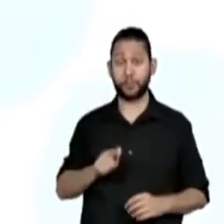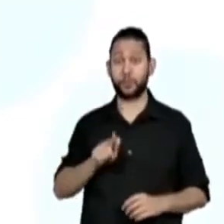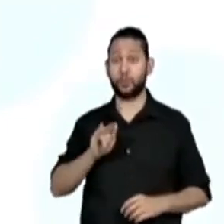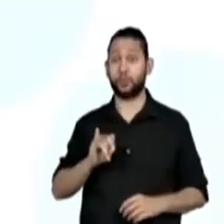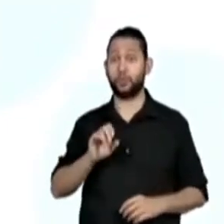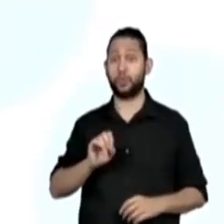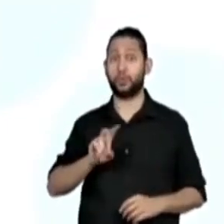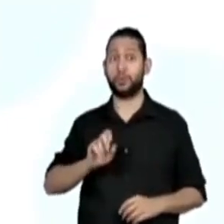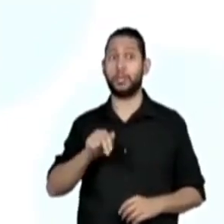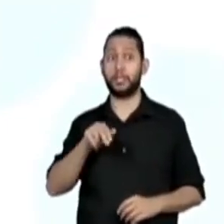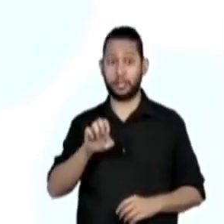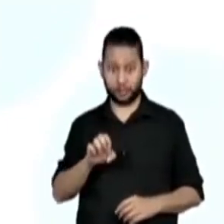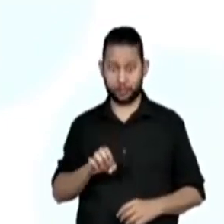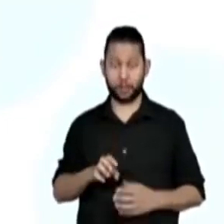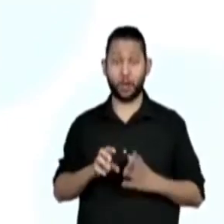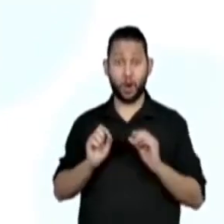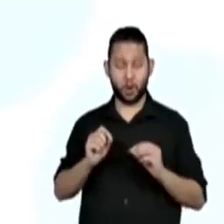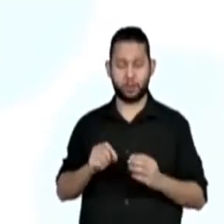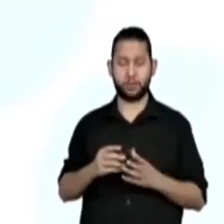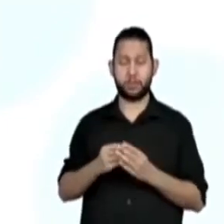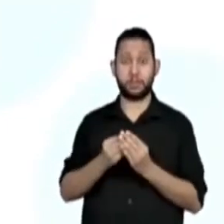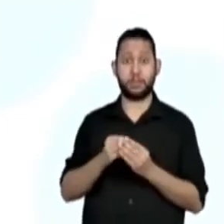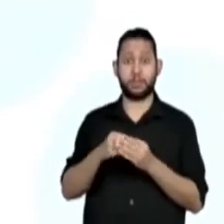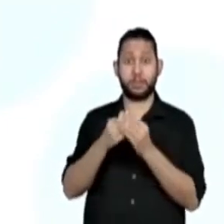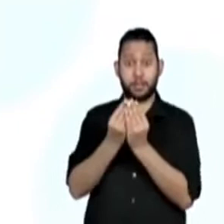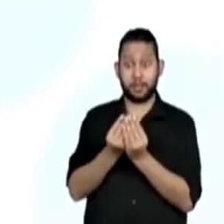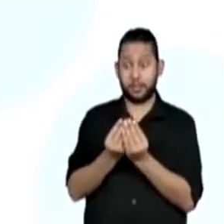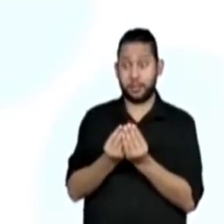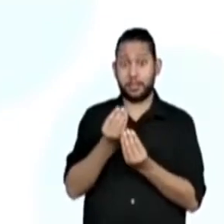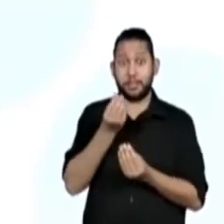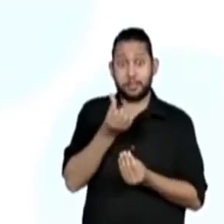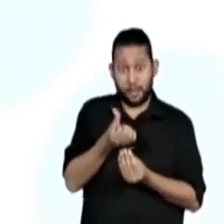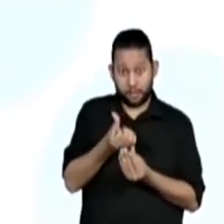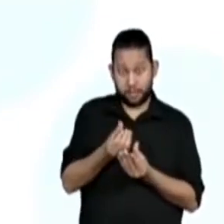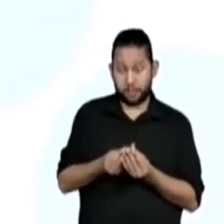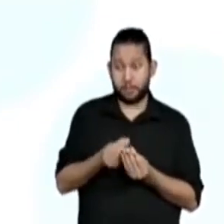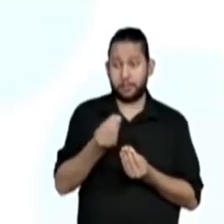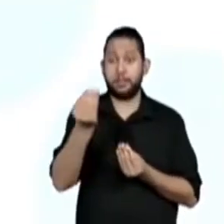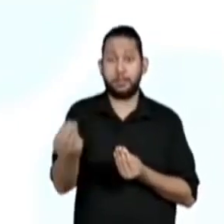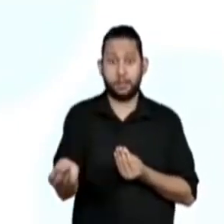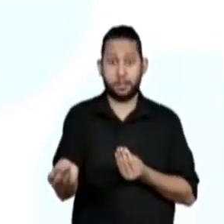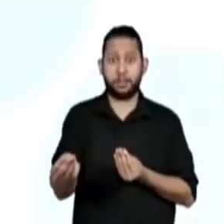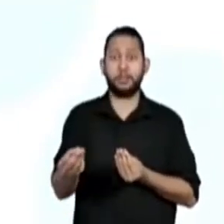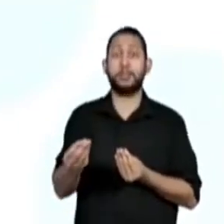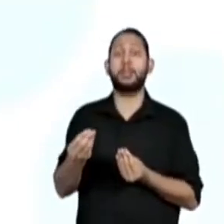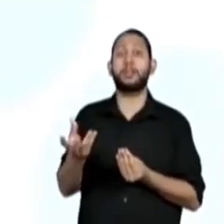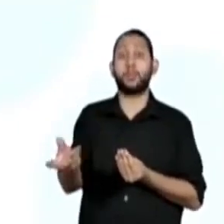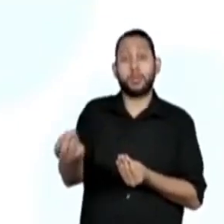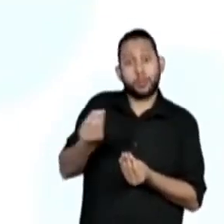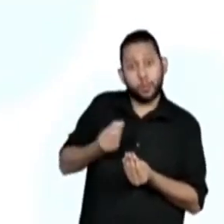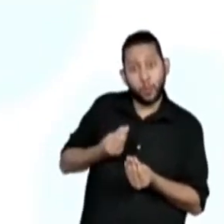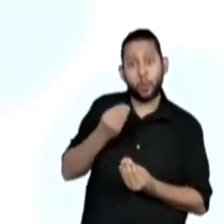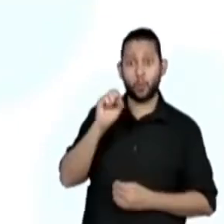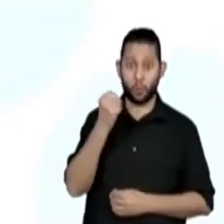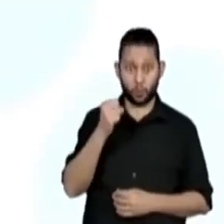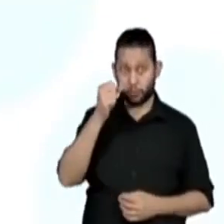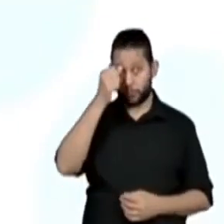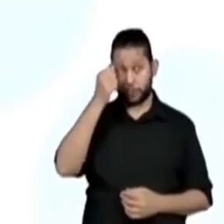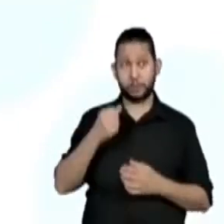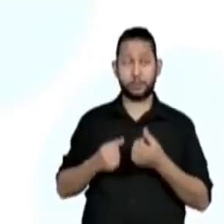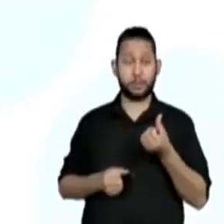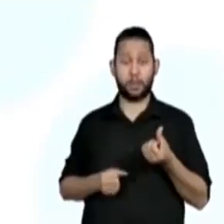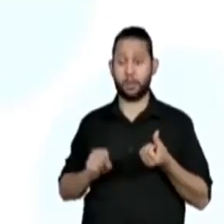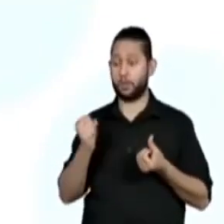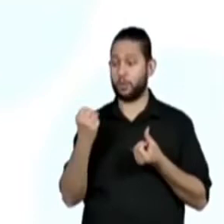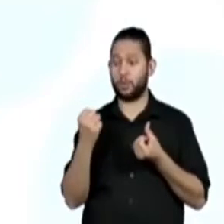Giovani Ele distribuiu seis cartas né ele recebeu seis cartas e depois mais 8:00 total de